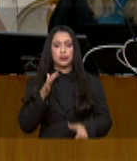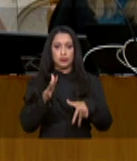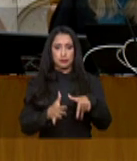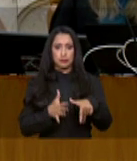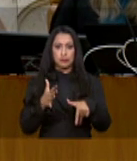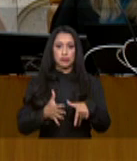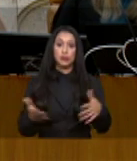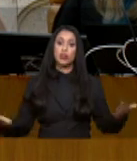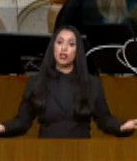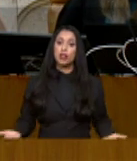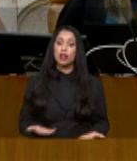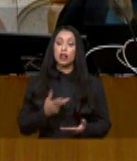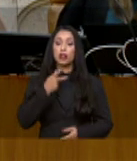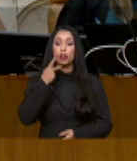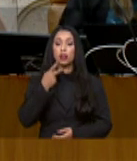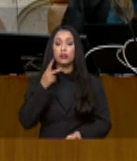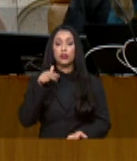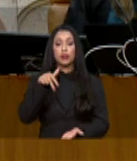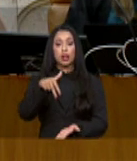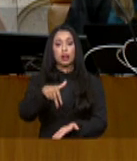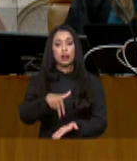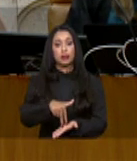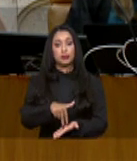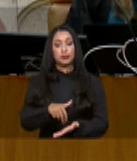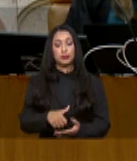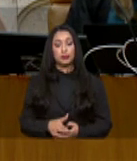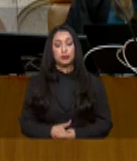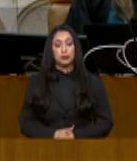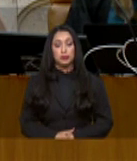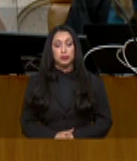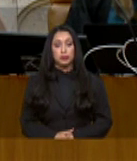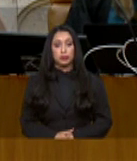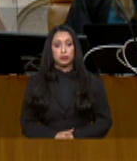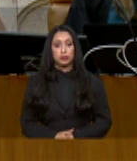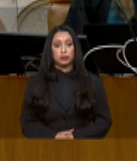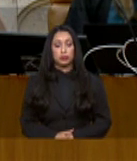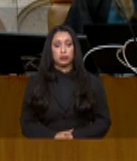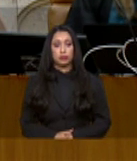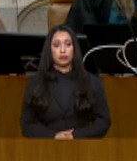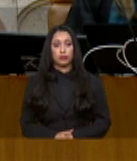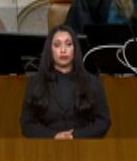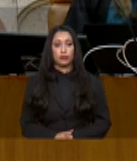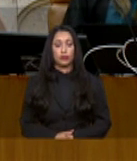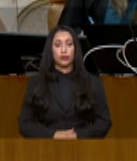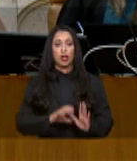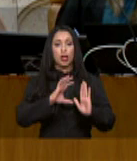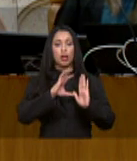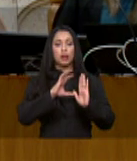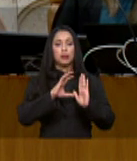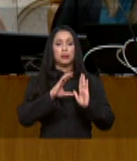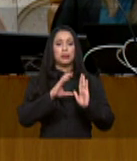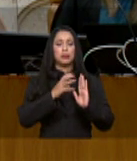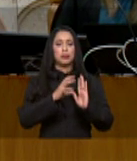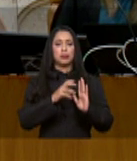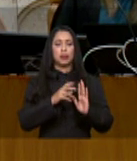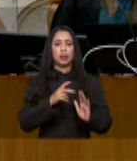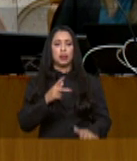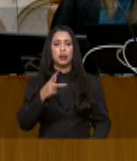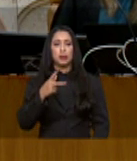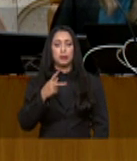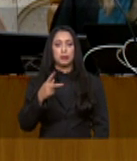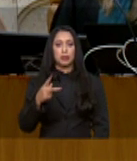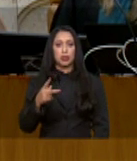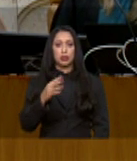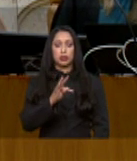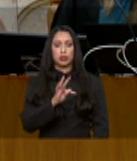agora, concedo a palavra à direita, Carmen Lúcia, para falar pelo requerente Partido dos Trabalhadores da DPF